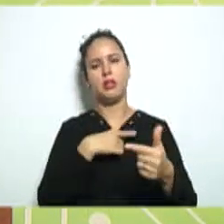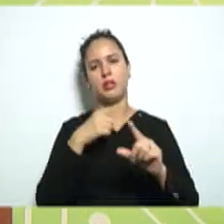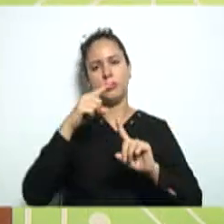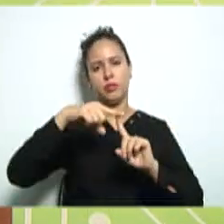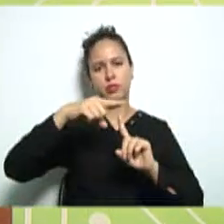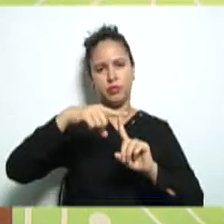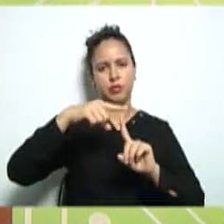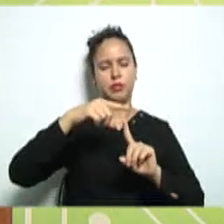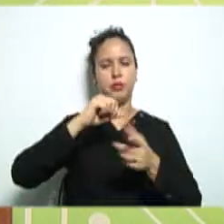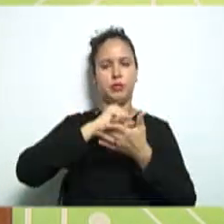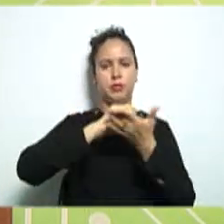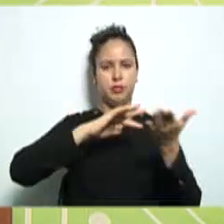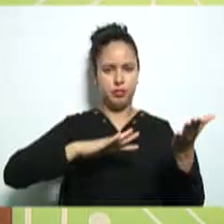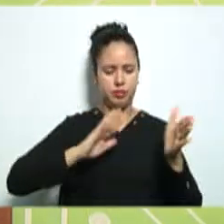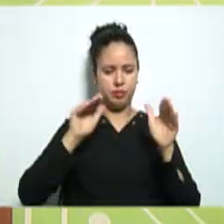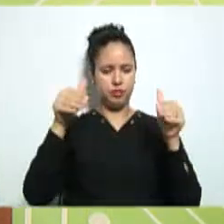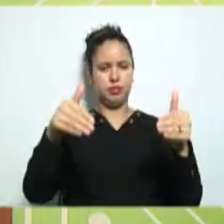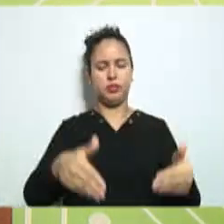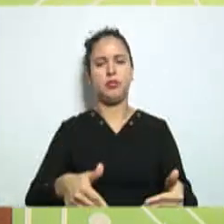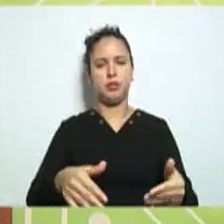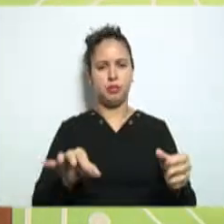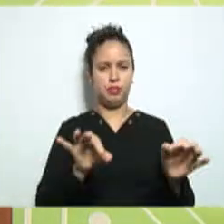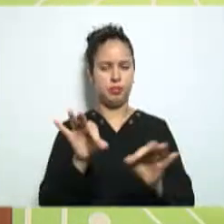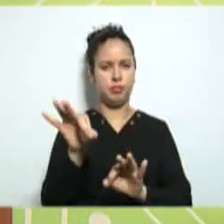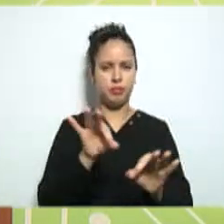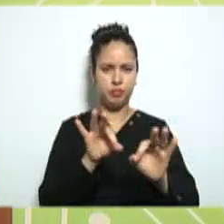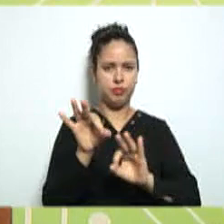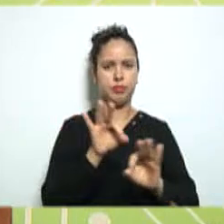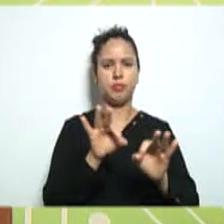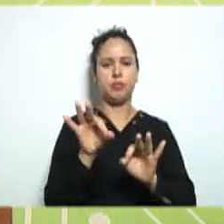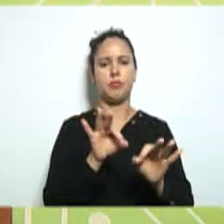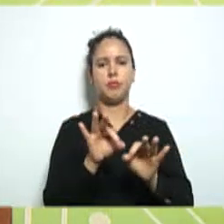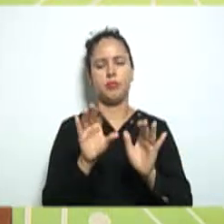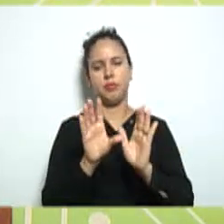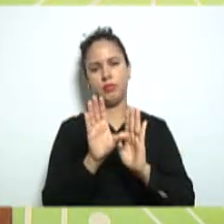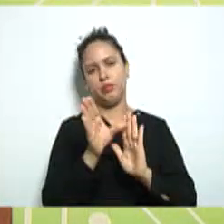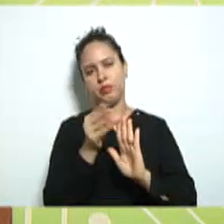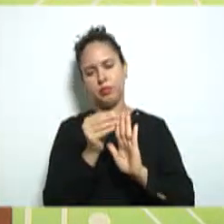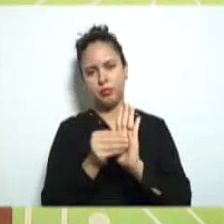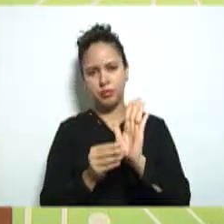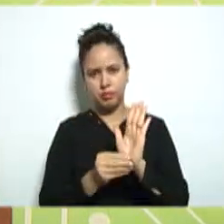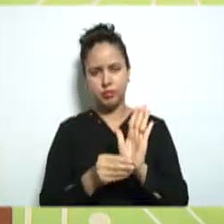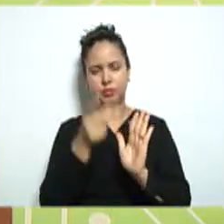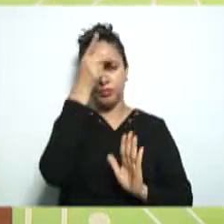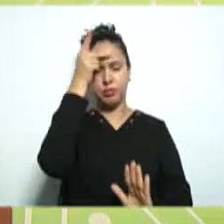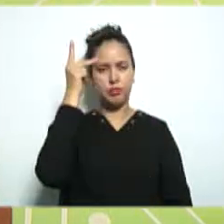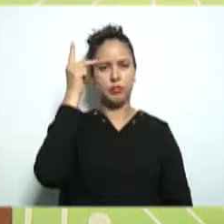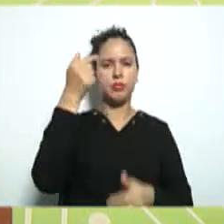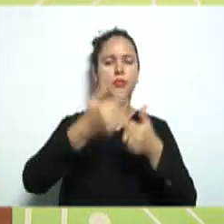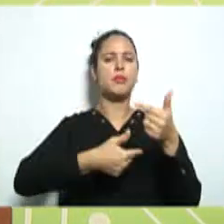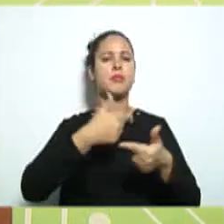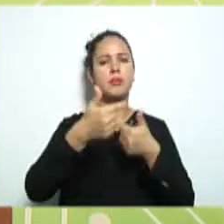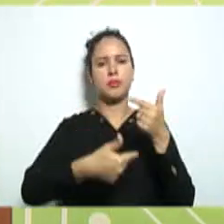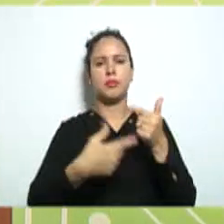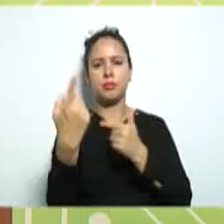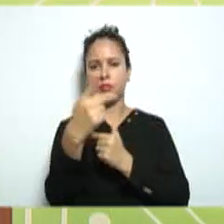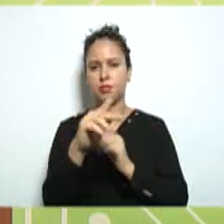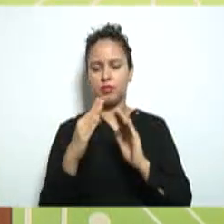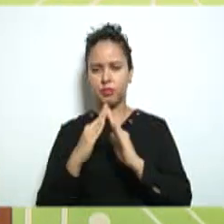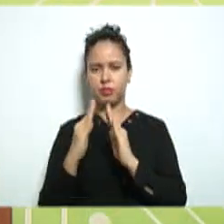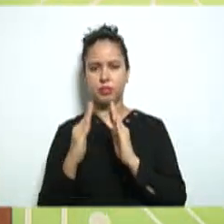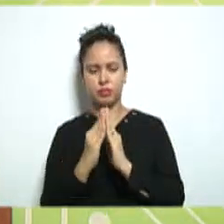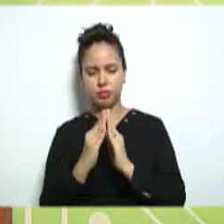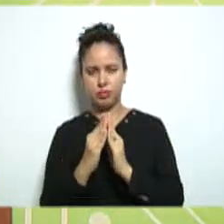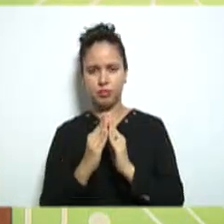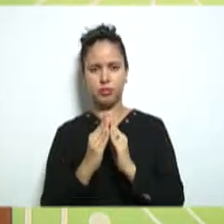tipo de atividade específica de programação, de produção de conteúdos, que as pessoas trabalham da sua casa. E